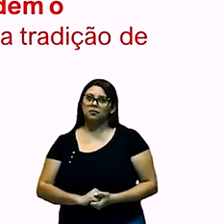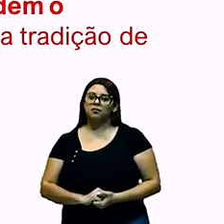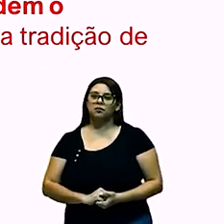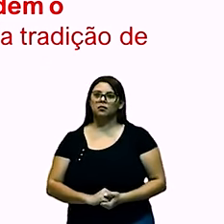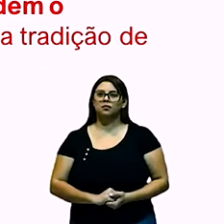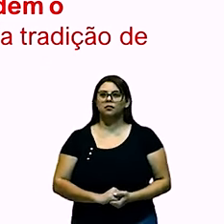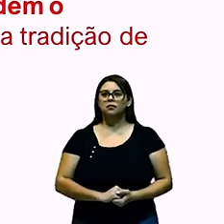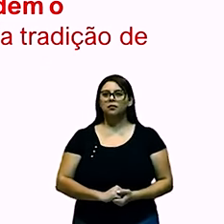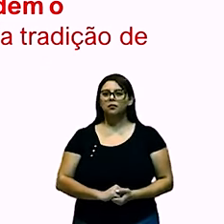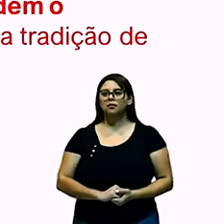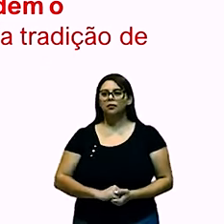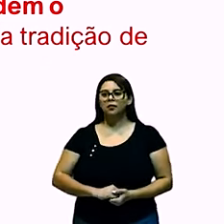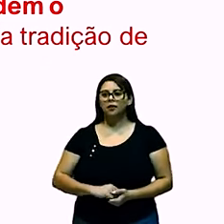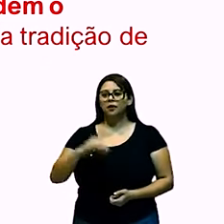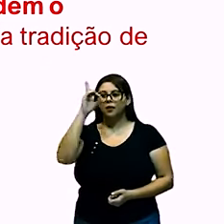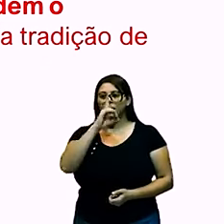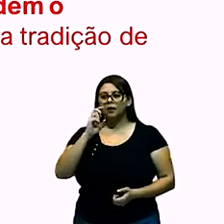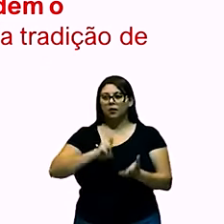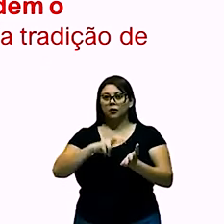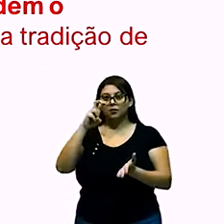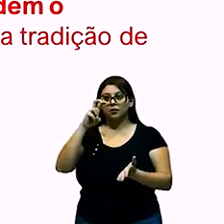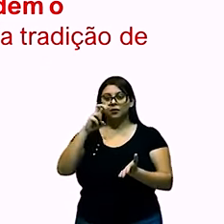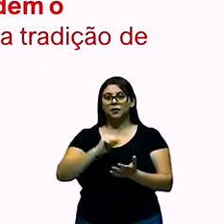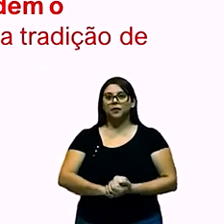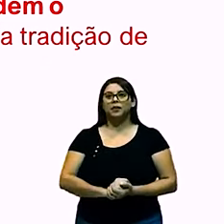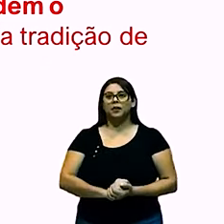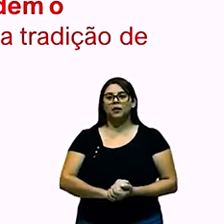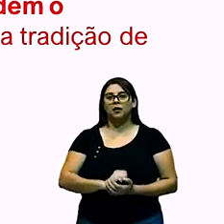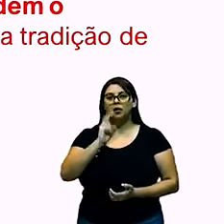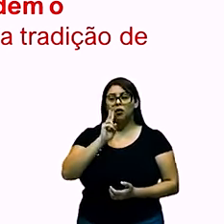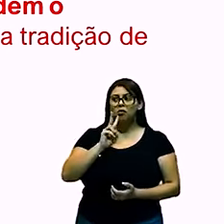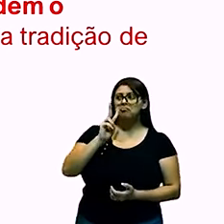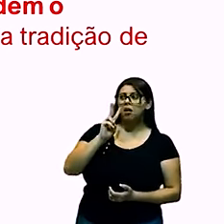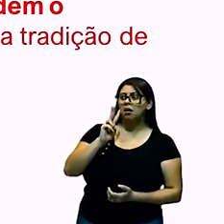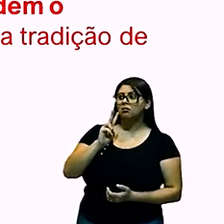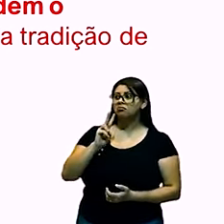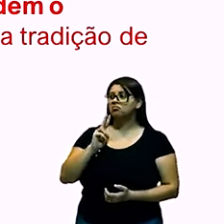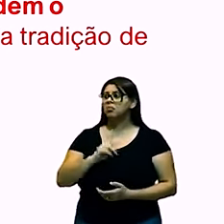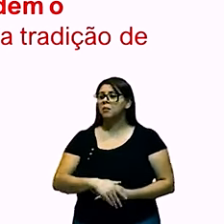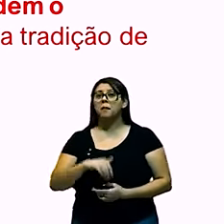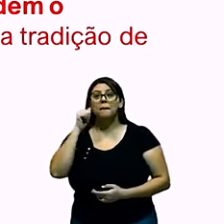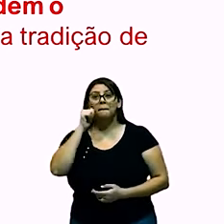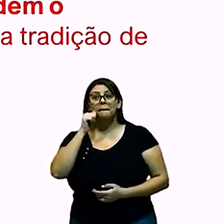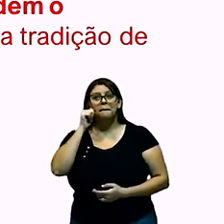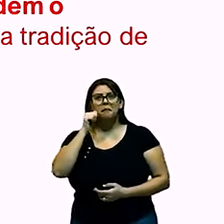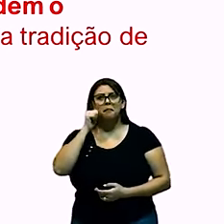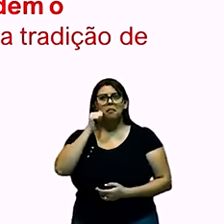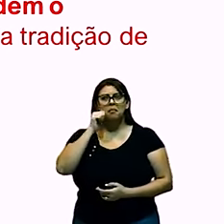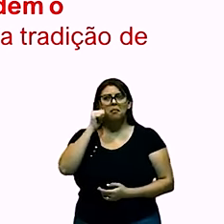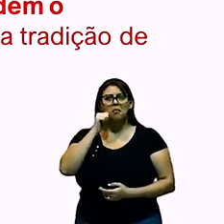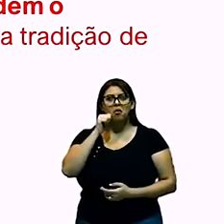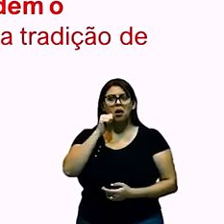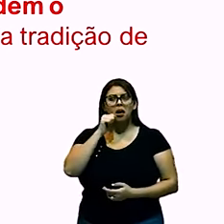nada preparado, não vi mesa nenhuma, e abre uma portinha, sai uma diaconisa, aquilo já me chocou,